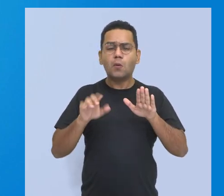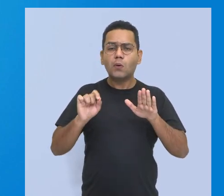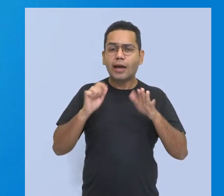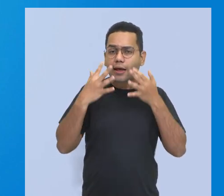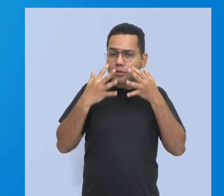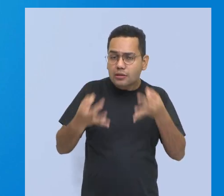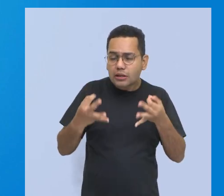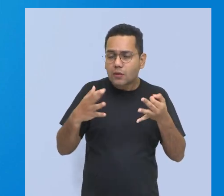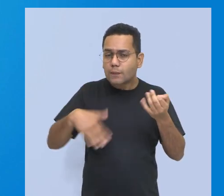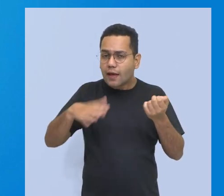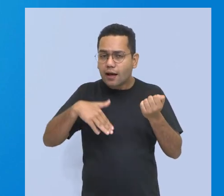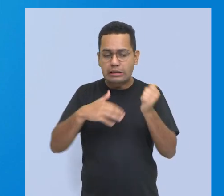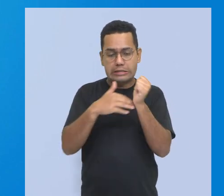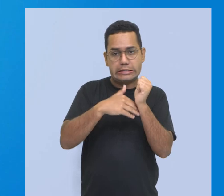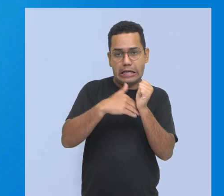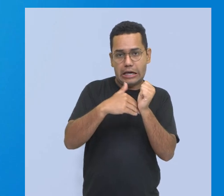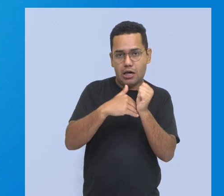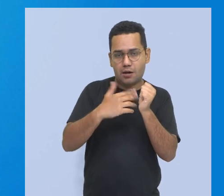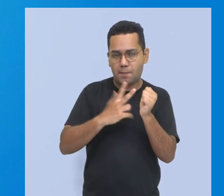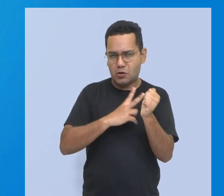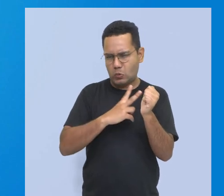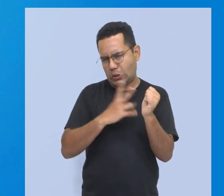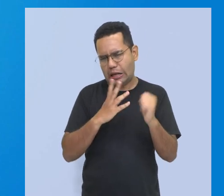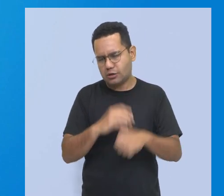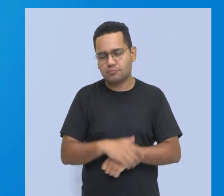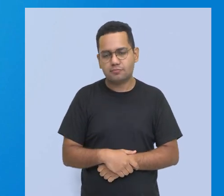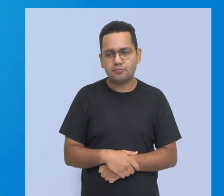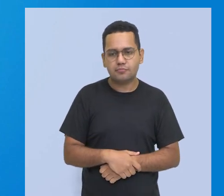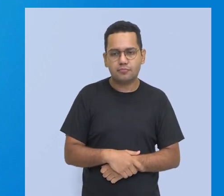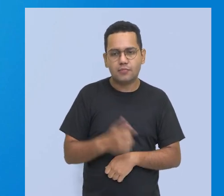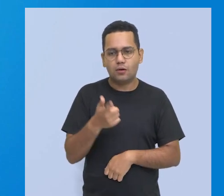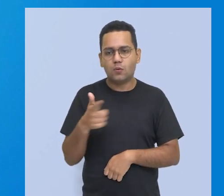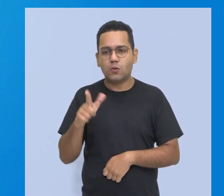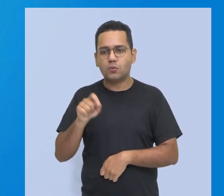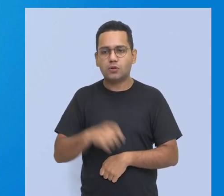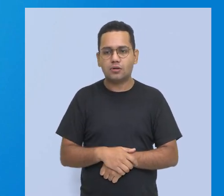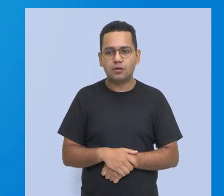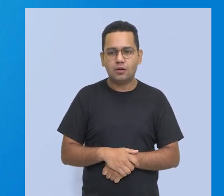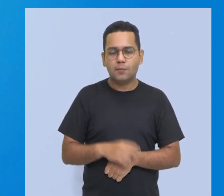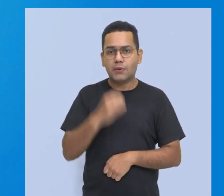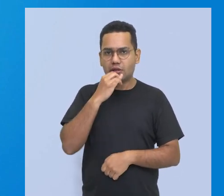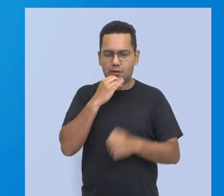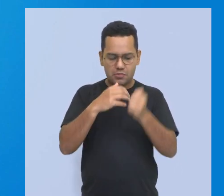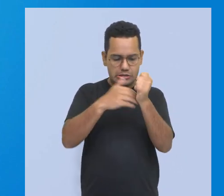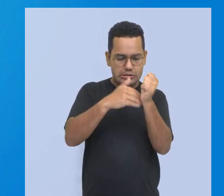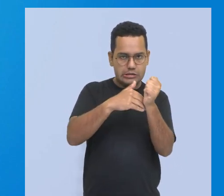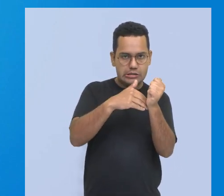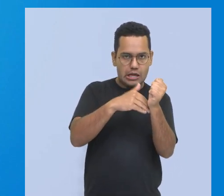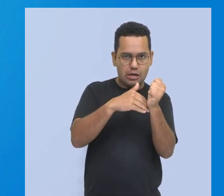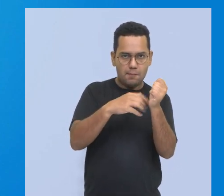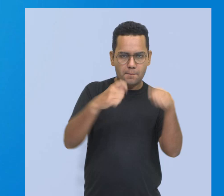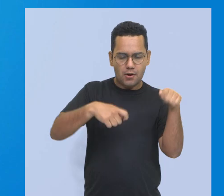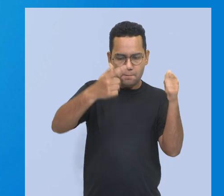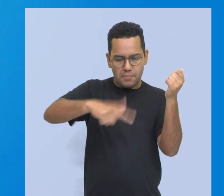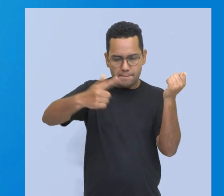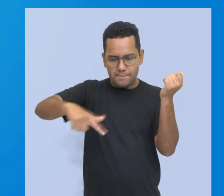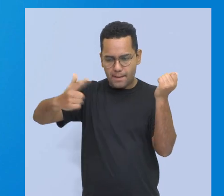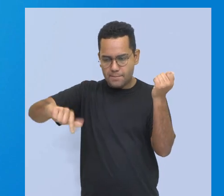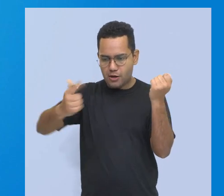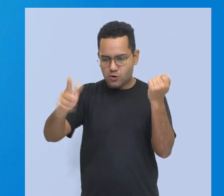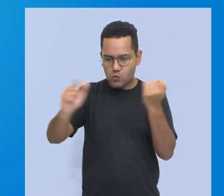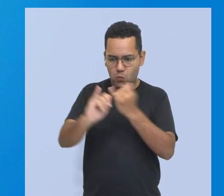senhas, ter ali um cuidado para que para que eu não repita a senha em